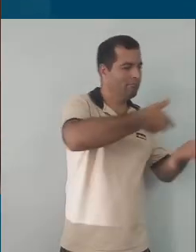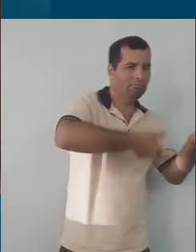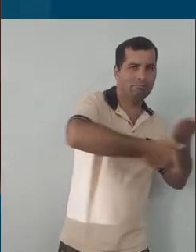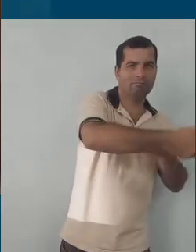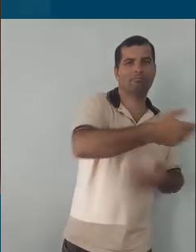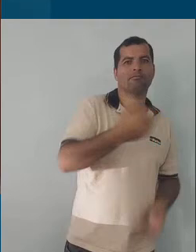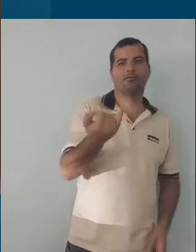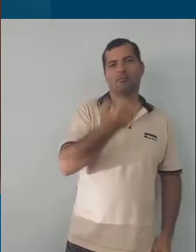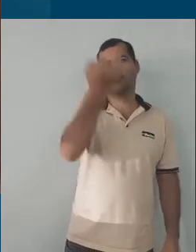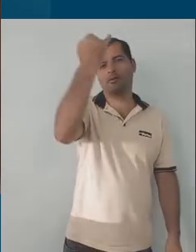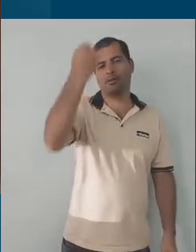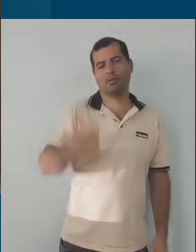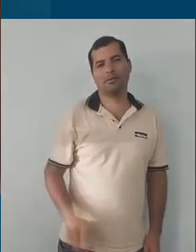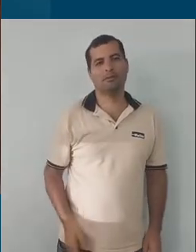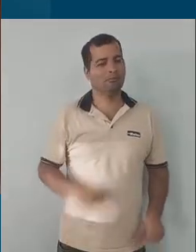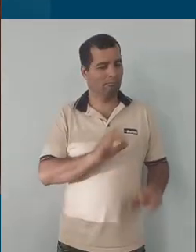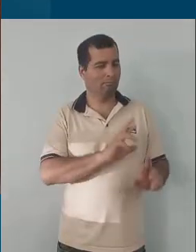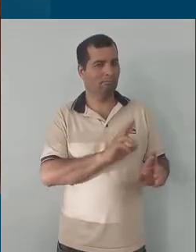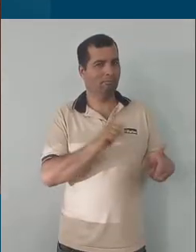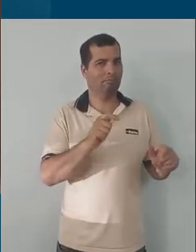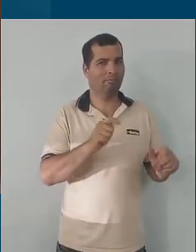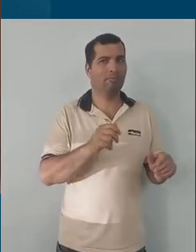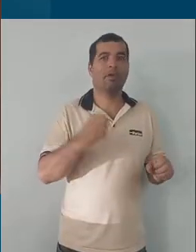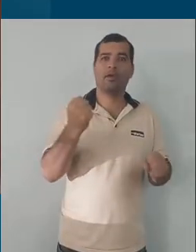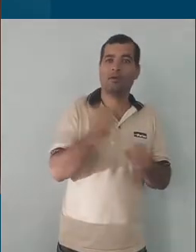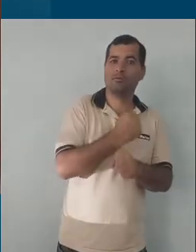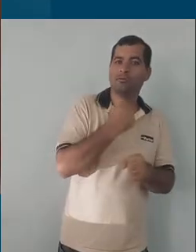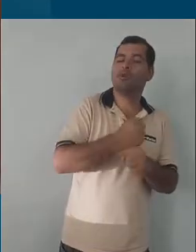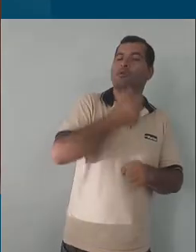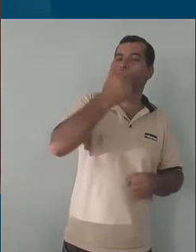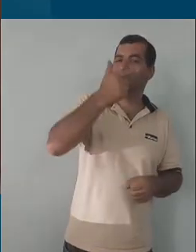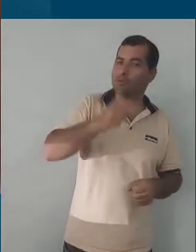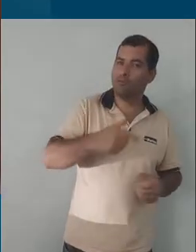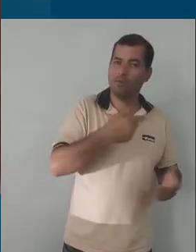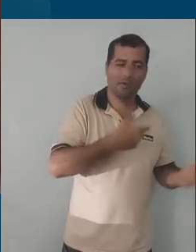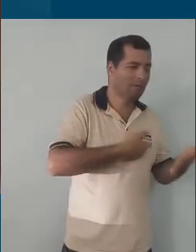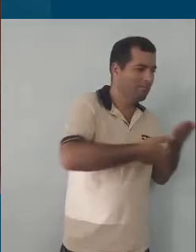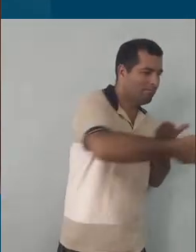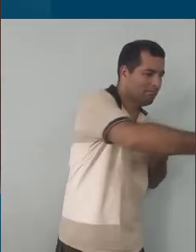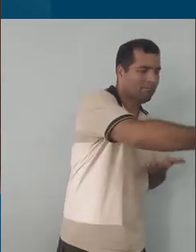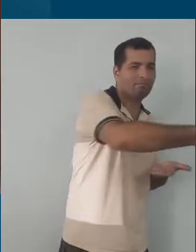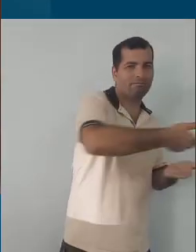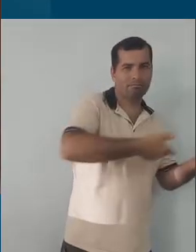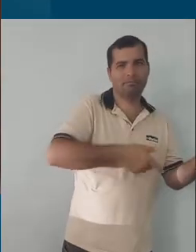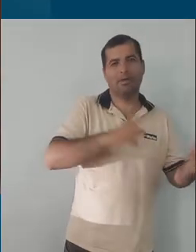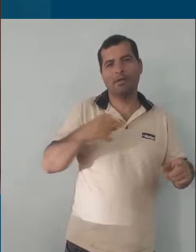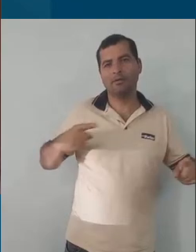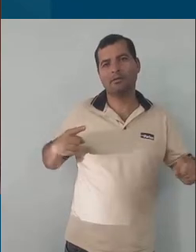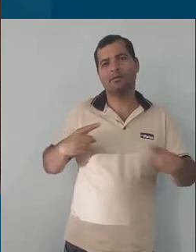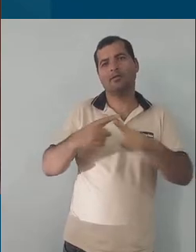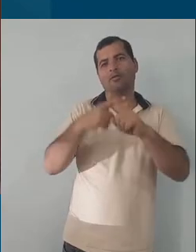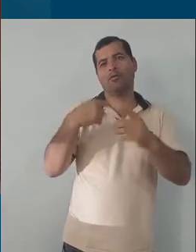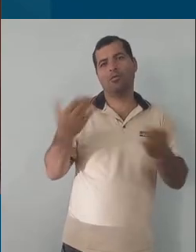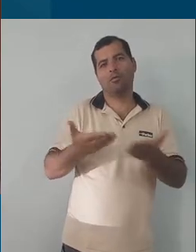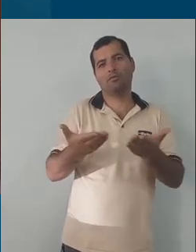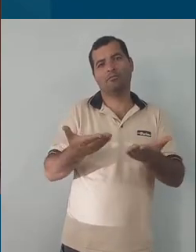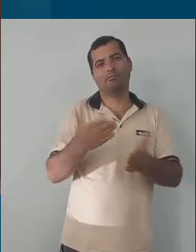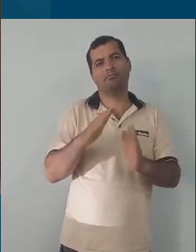construir essa relação, reconstruir essa relação, é um dos desafios que a gente tem hoje na escola,